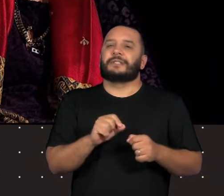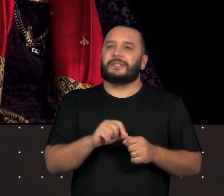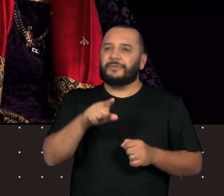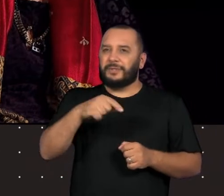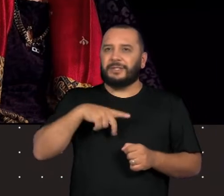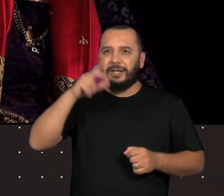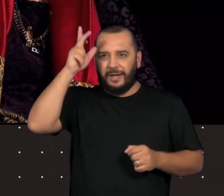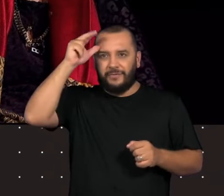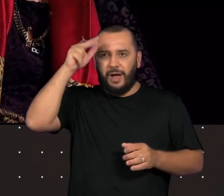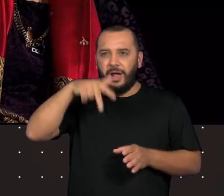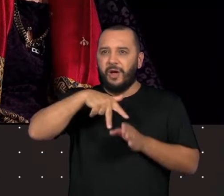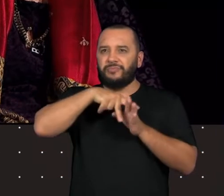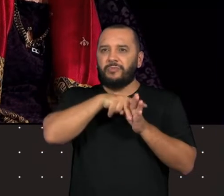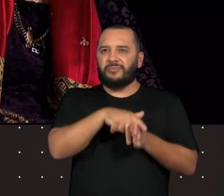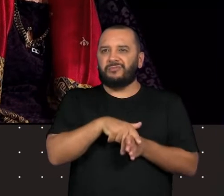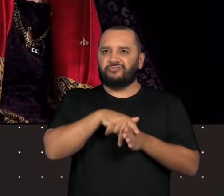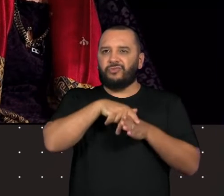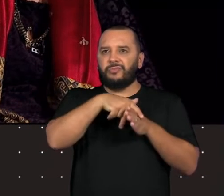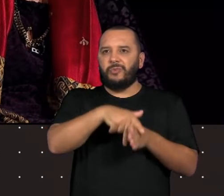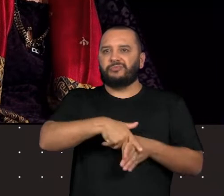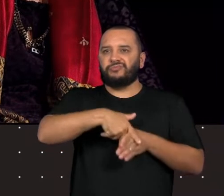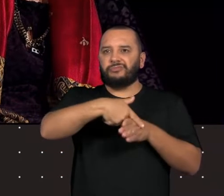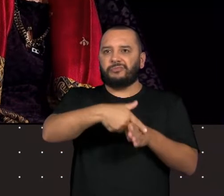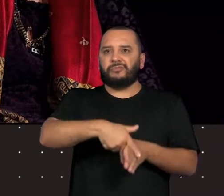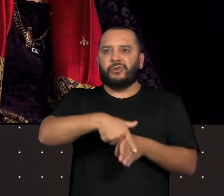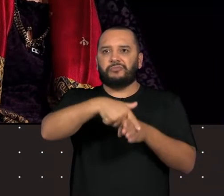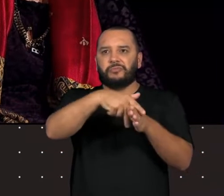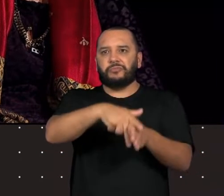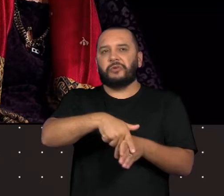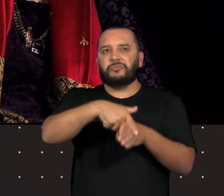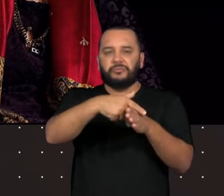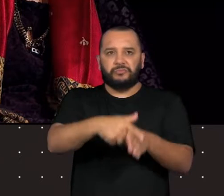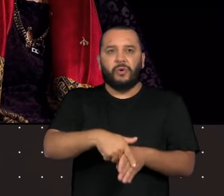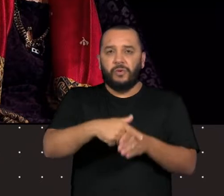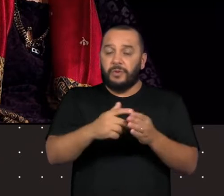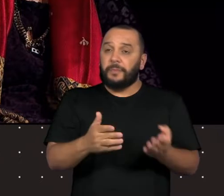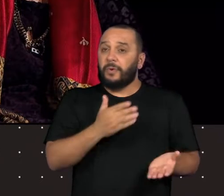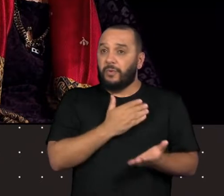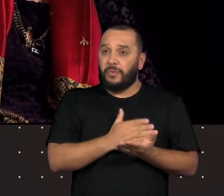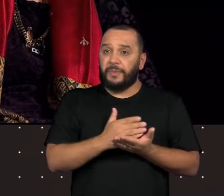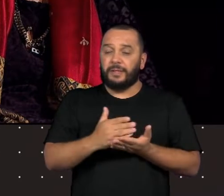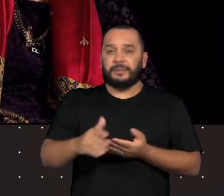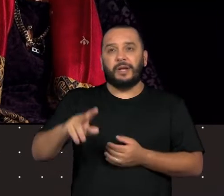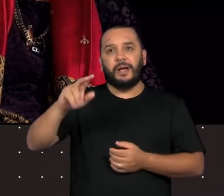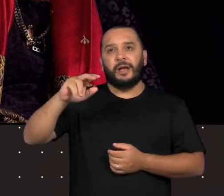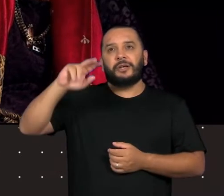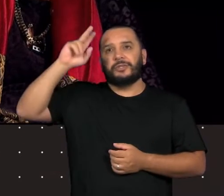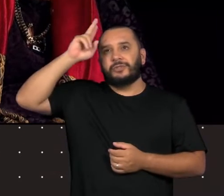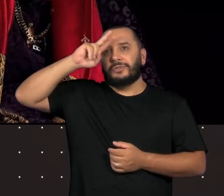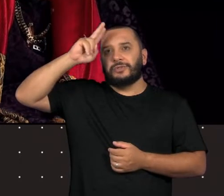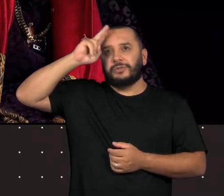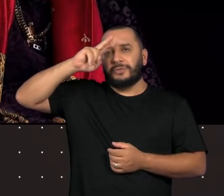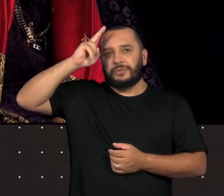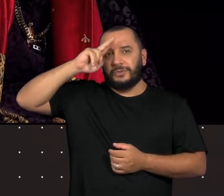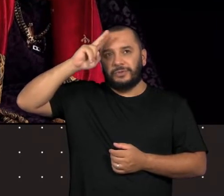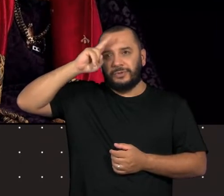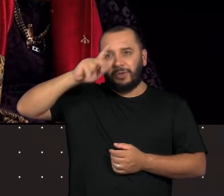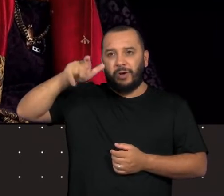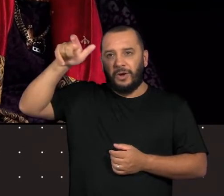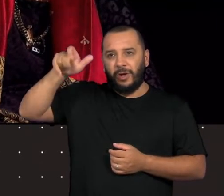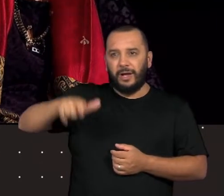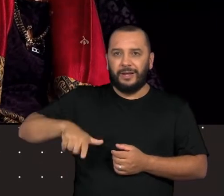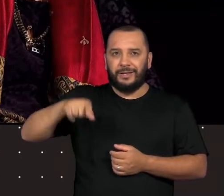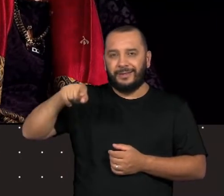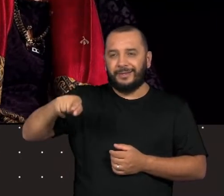cavalo, e aquilo era deslumbrante para contarmos a história dessa guerreira que acho que tem